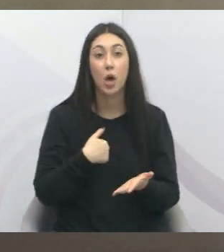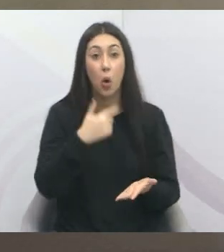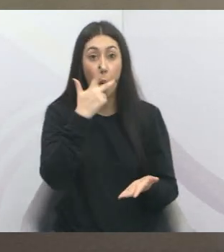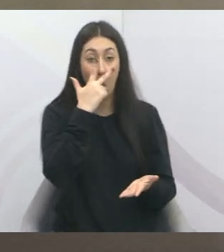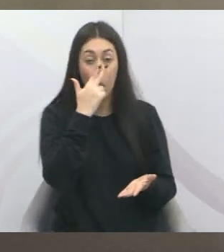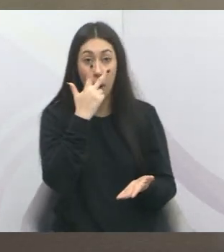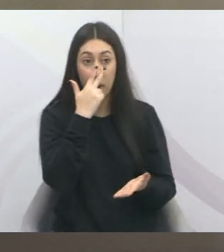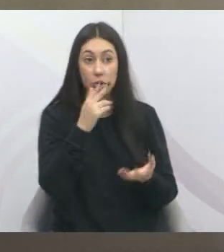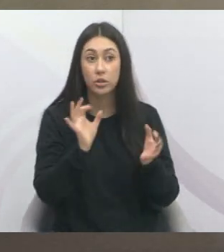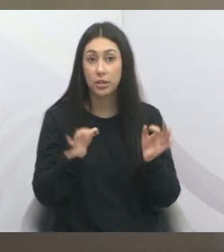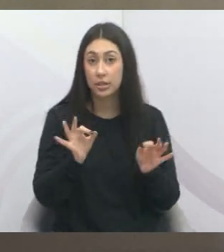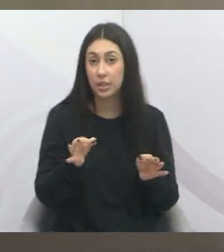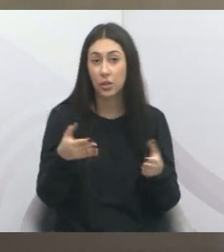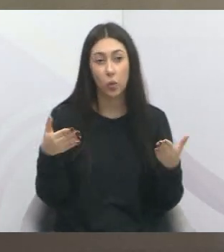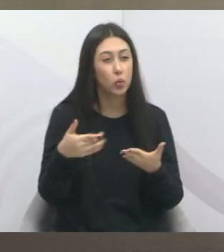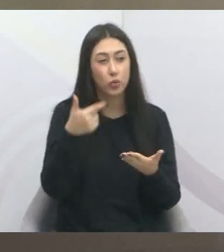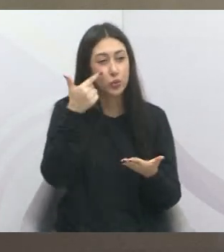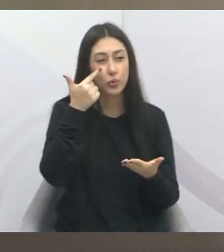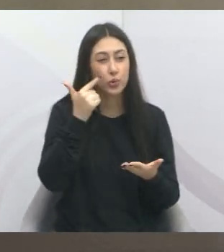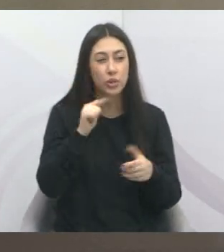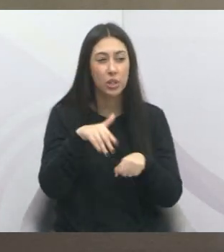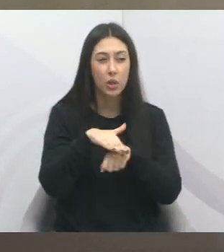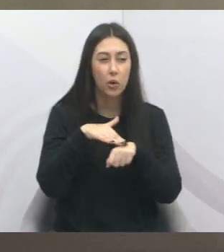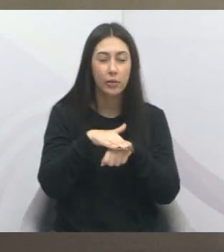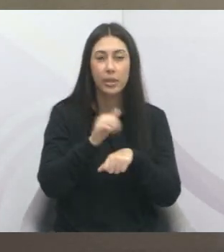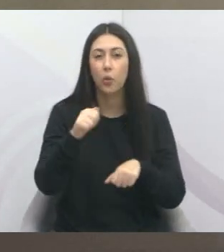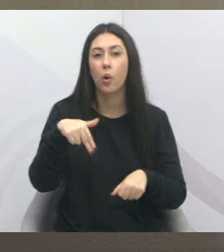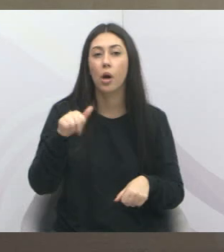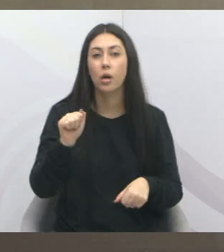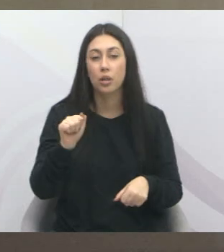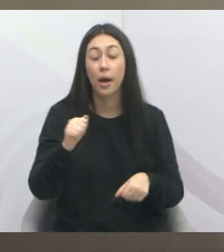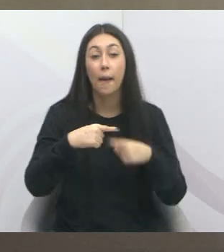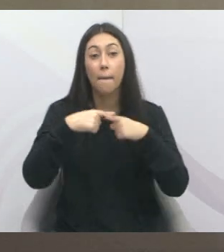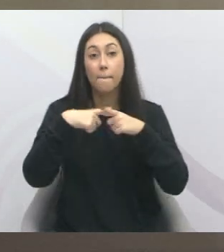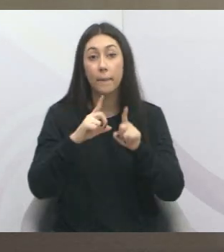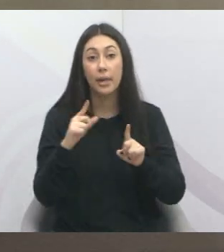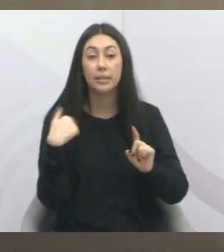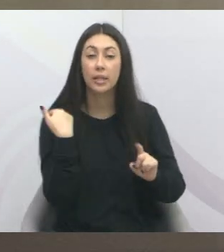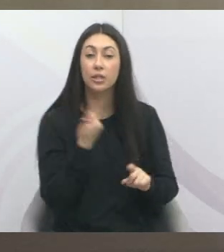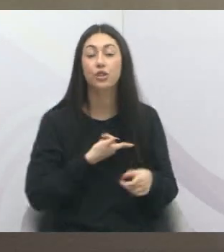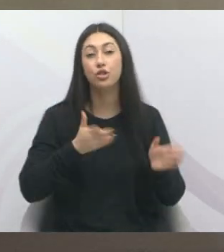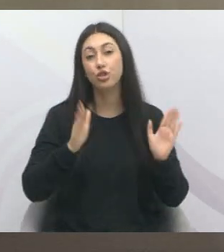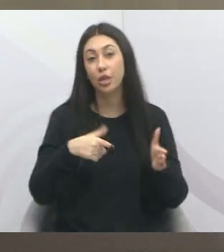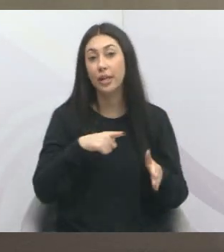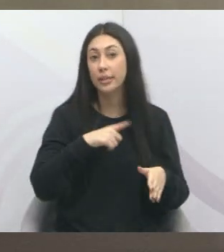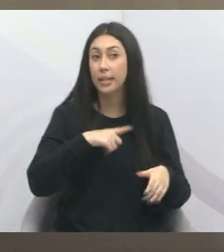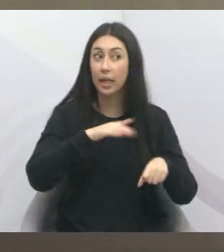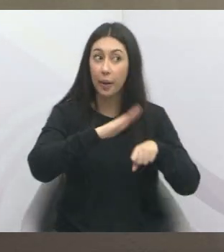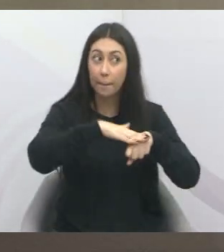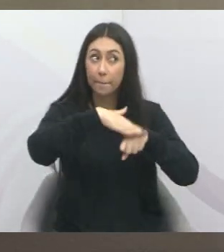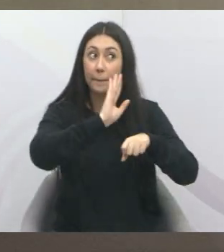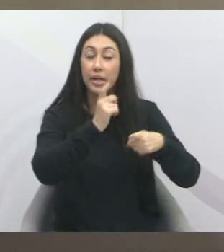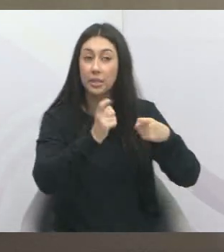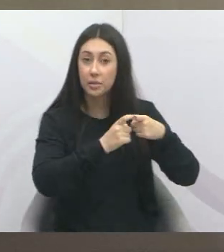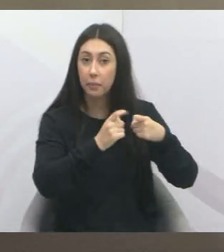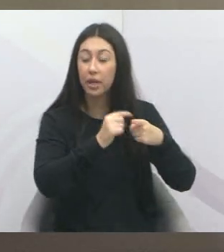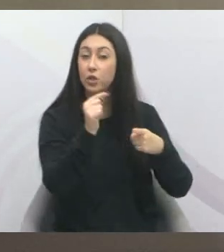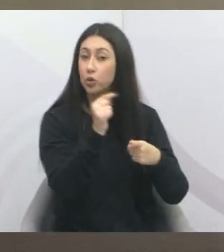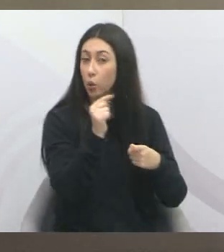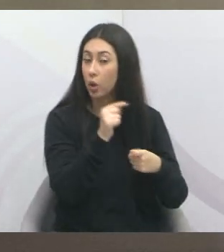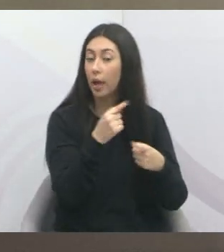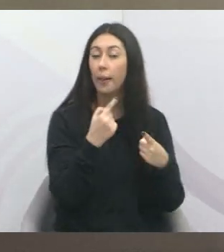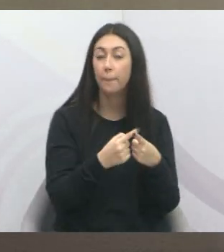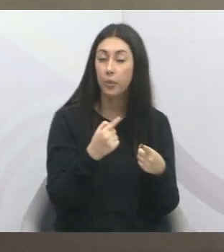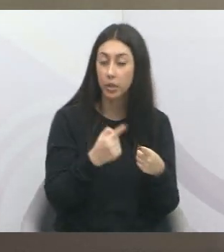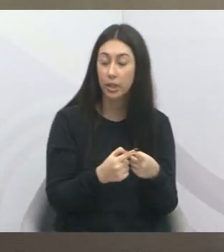porque hoje eu não consegui conversar com calma com a Ana Cristina, mas a gente já colocou um médico a mais na Santa Casa, porque houve um aumento e